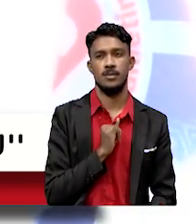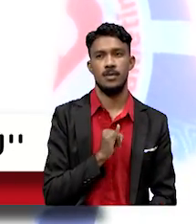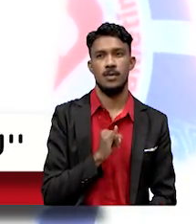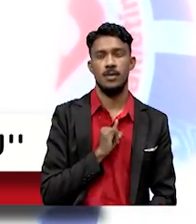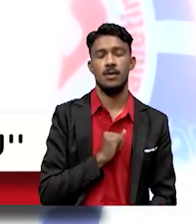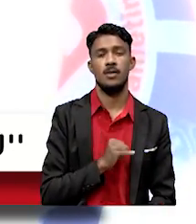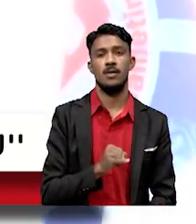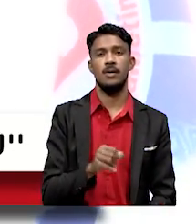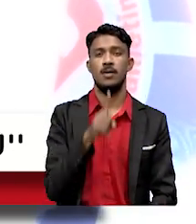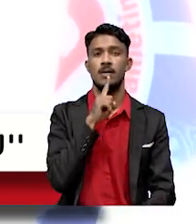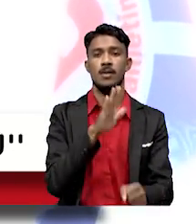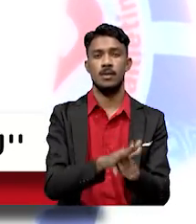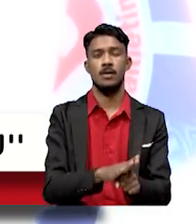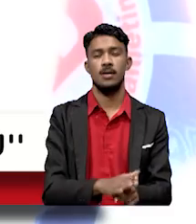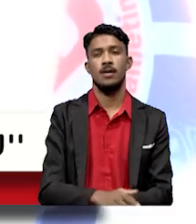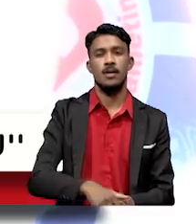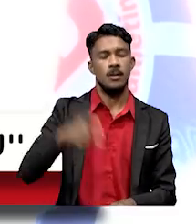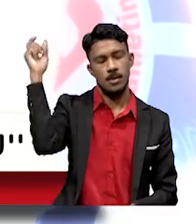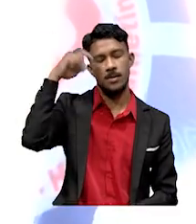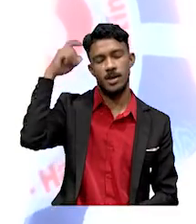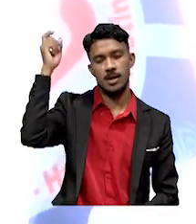moralmente eticamente